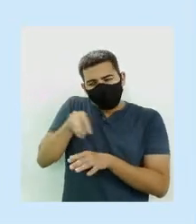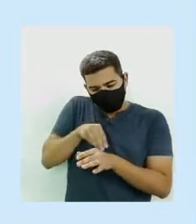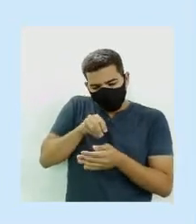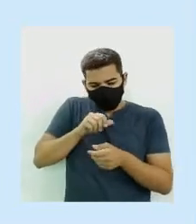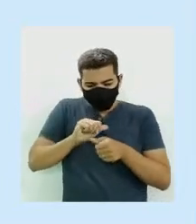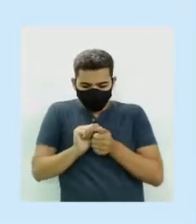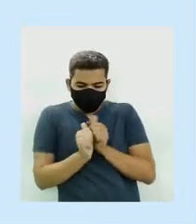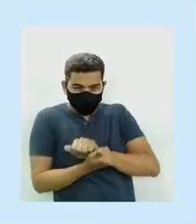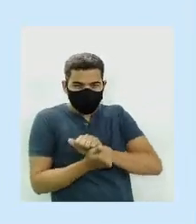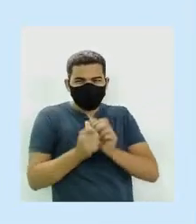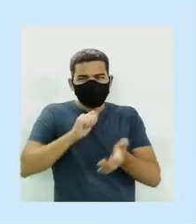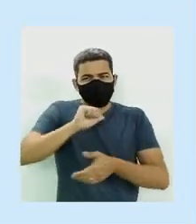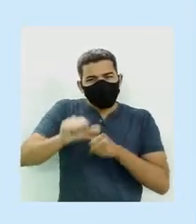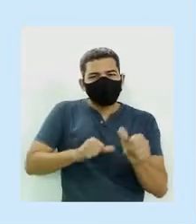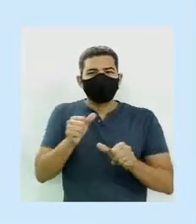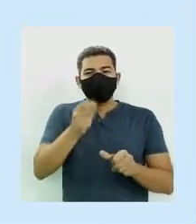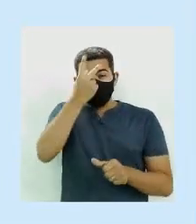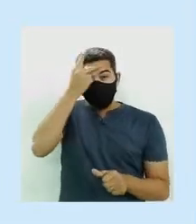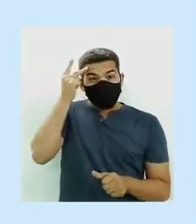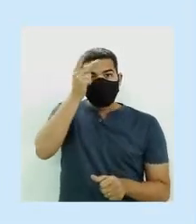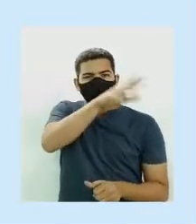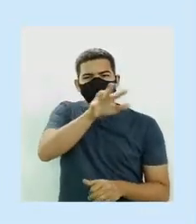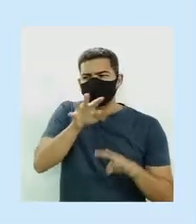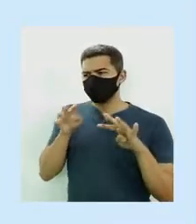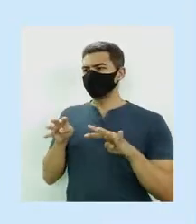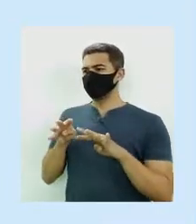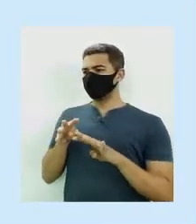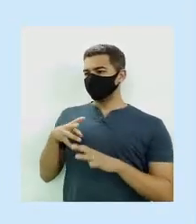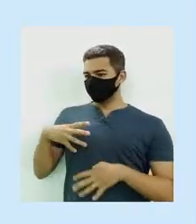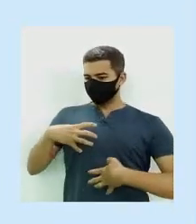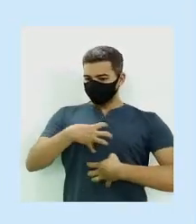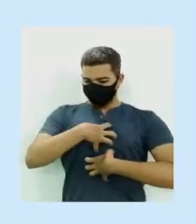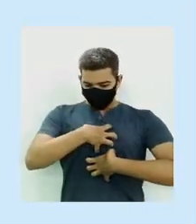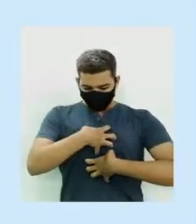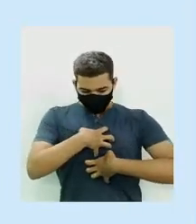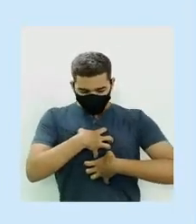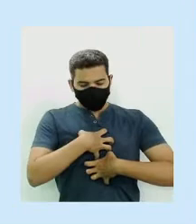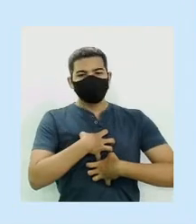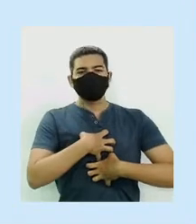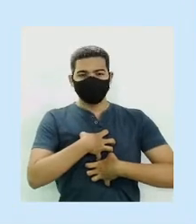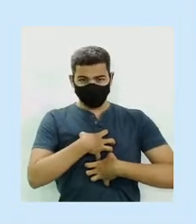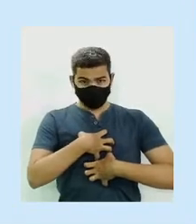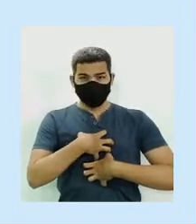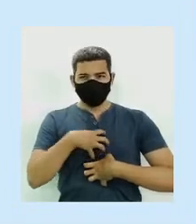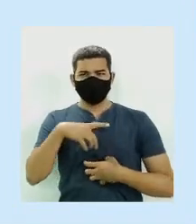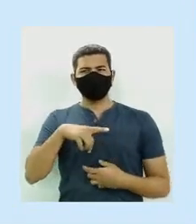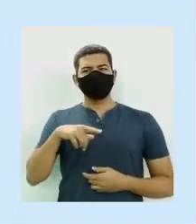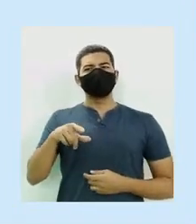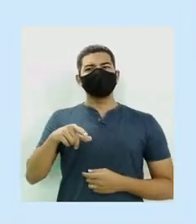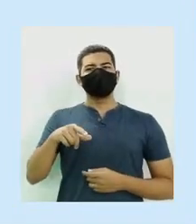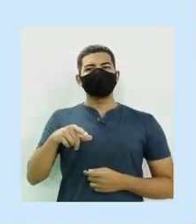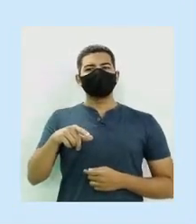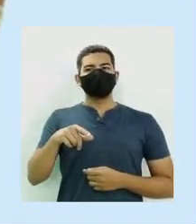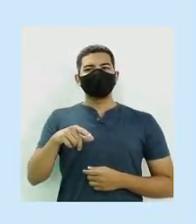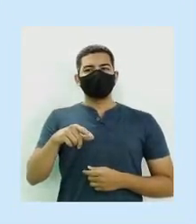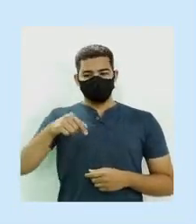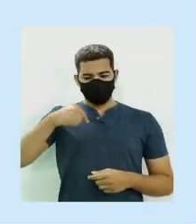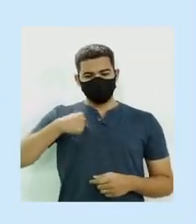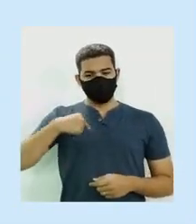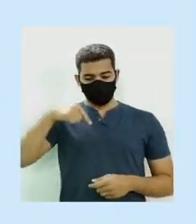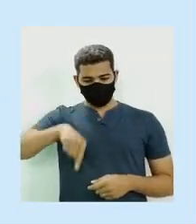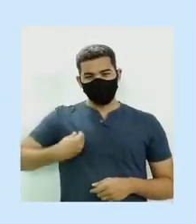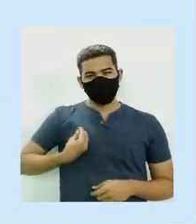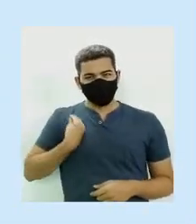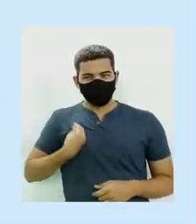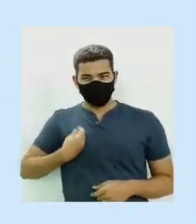refletir. Será que o que eu estou vivendo realmente é algo favorável para o meu grupo, para a minha pessoa inserida